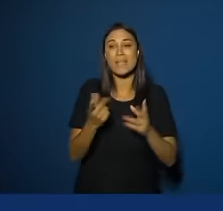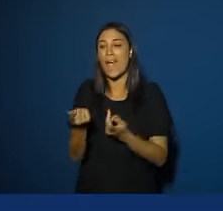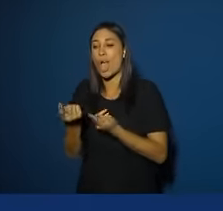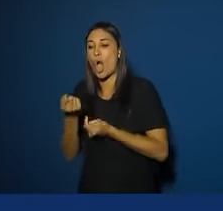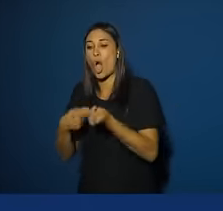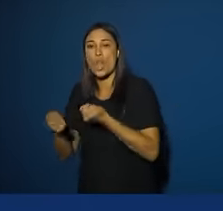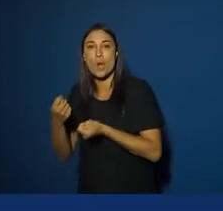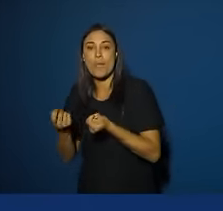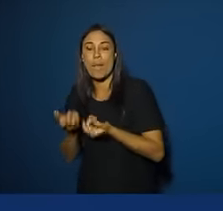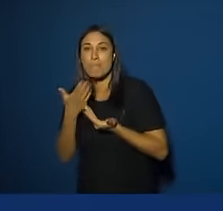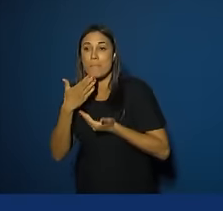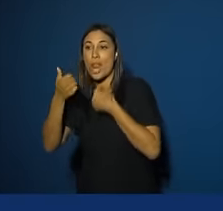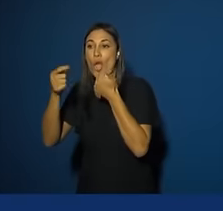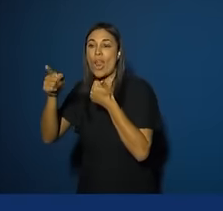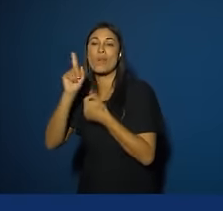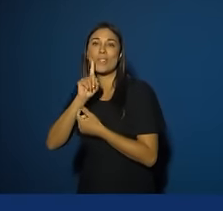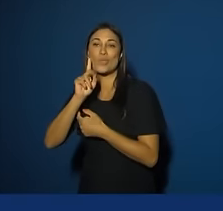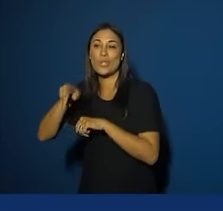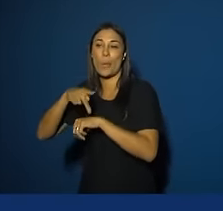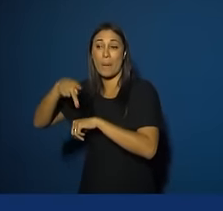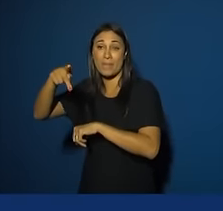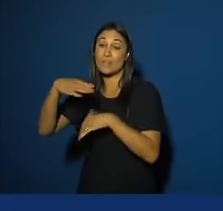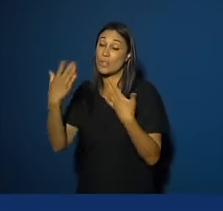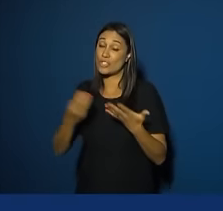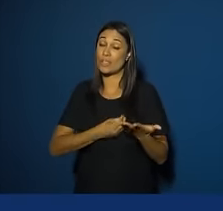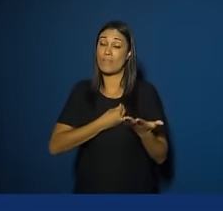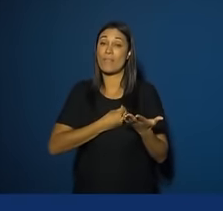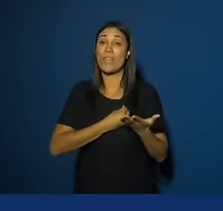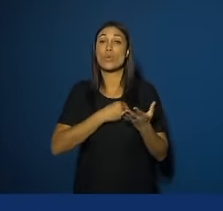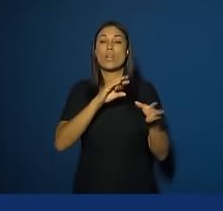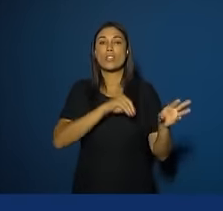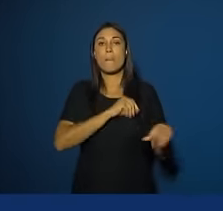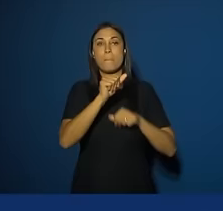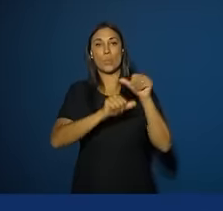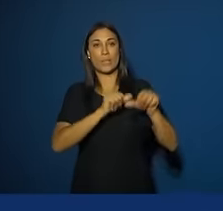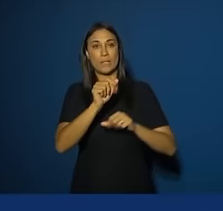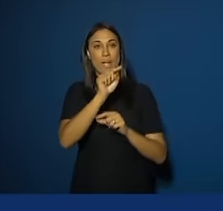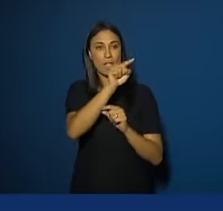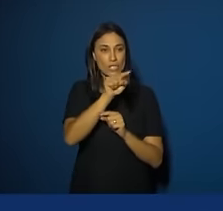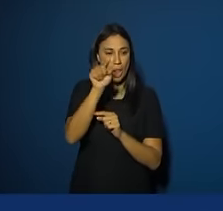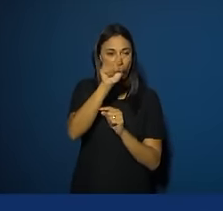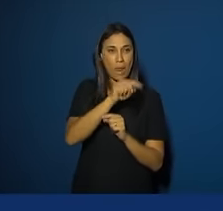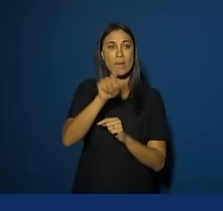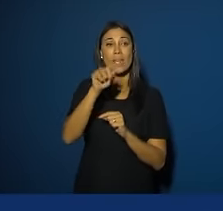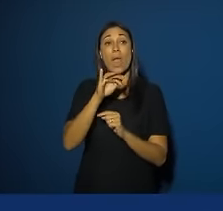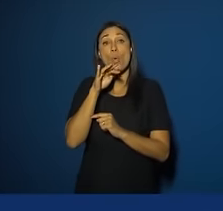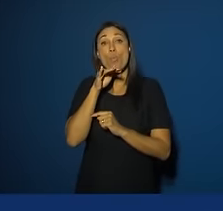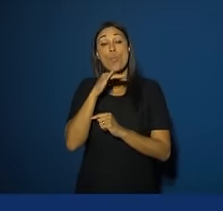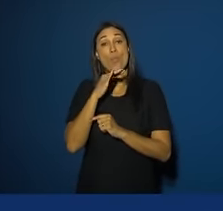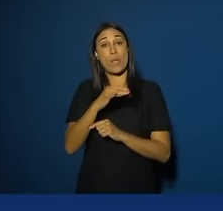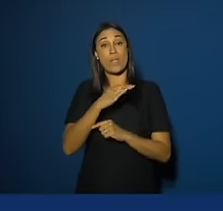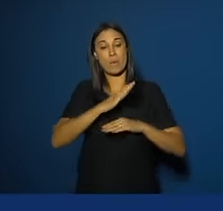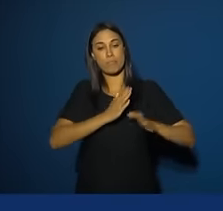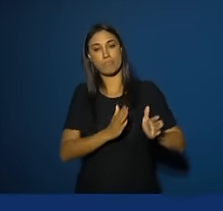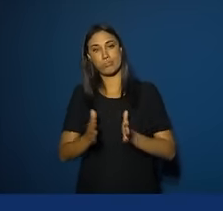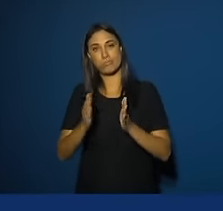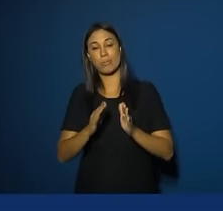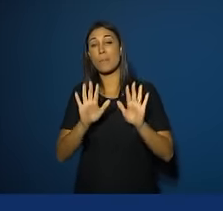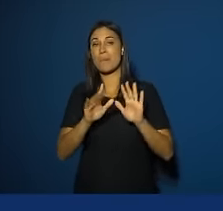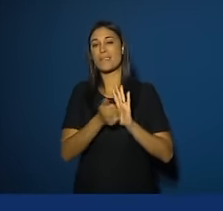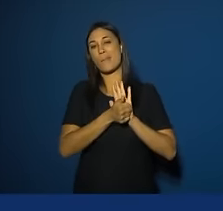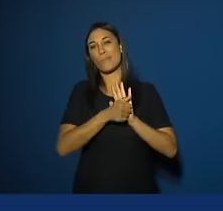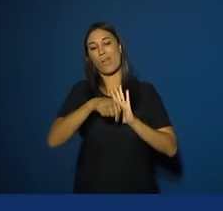Estados Unidos então a gente tá vivendo um grande deslocamento geopolítico que é muito ruim paraa produtividade Global mas ele é